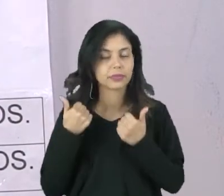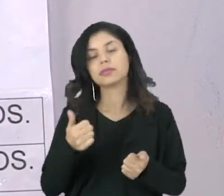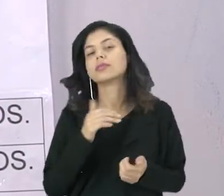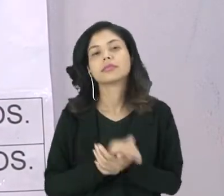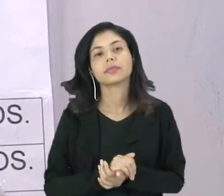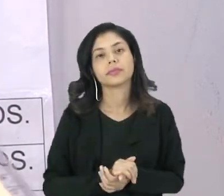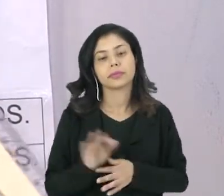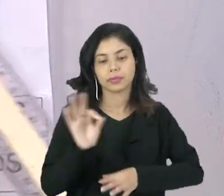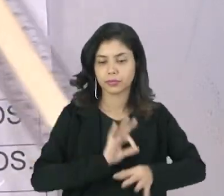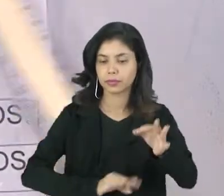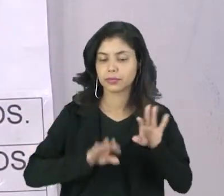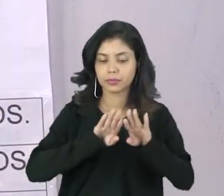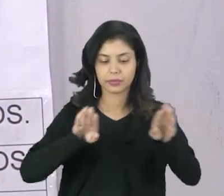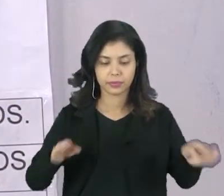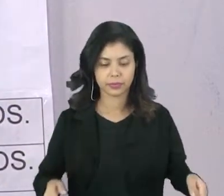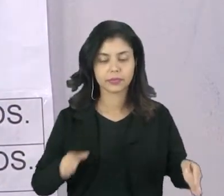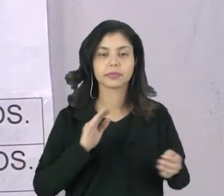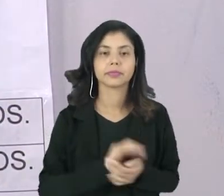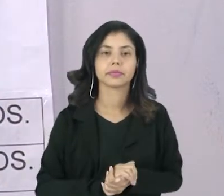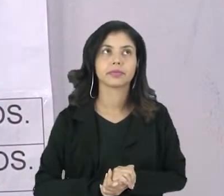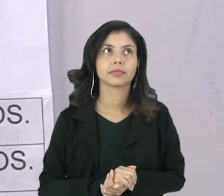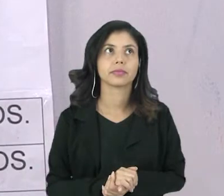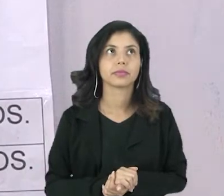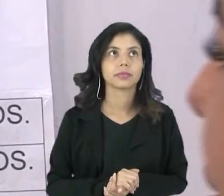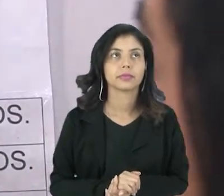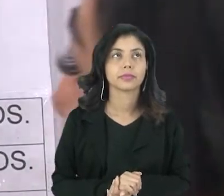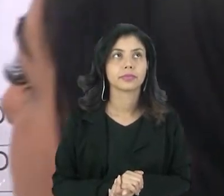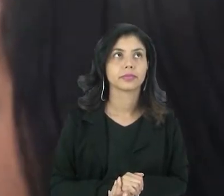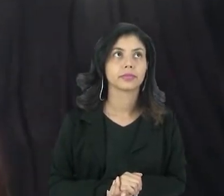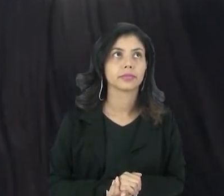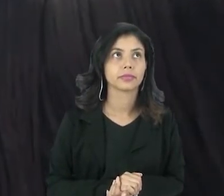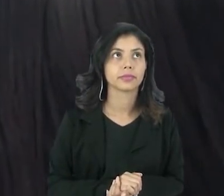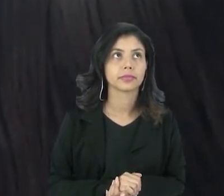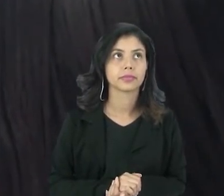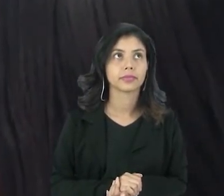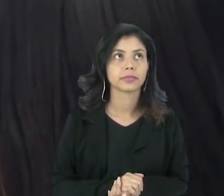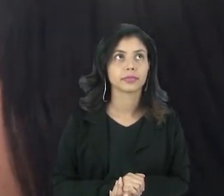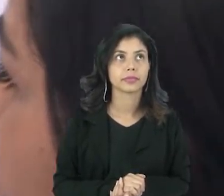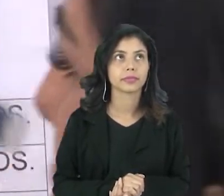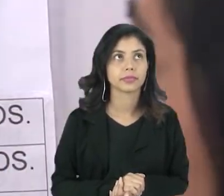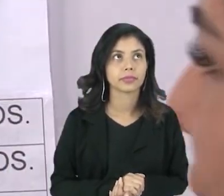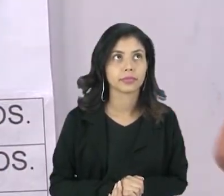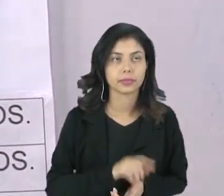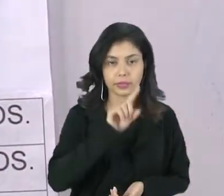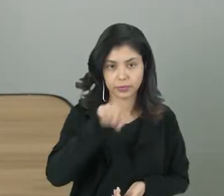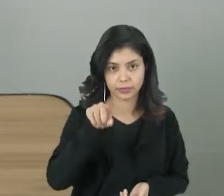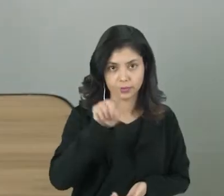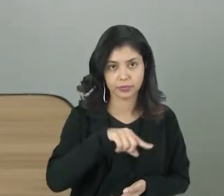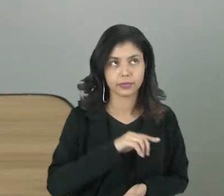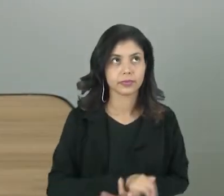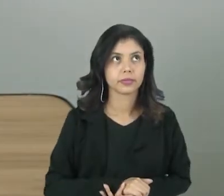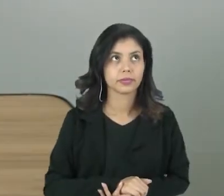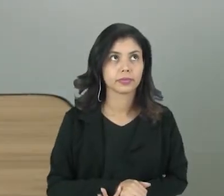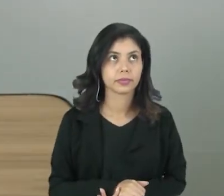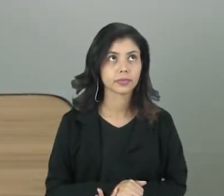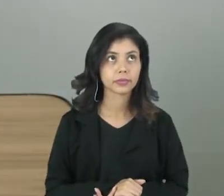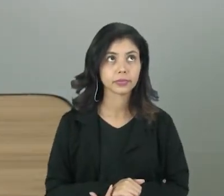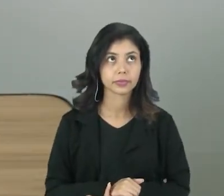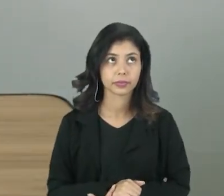bem a menina está arrumando a cama nós vamos marcar um X tá nós vamos pintar Vamos só marcar um cheiro bom